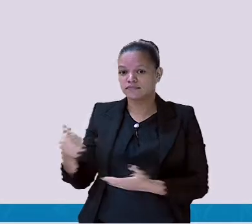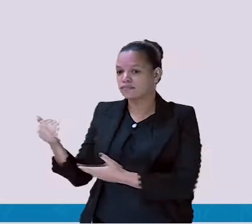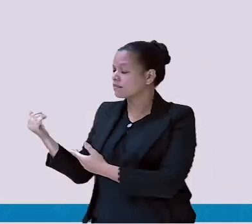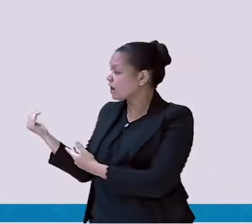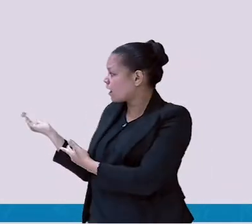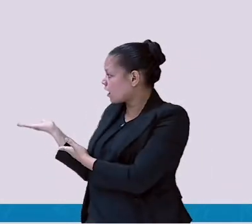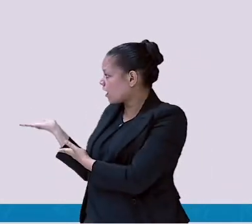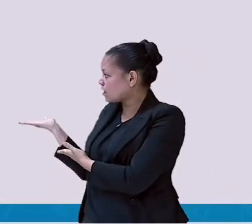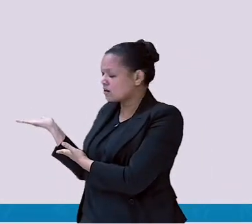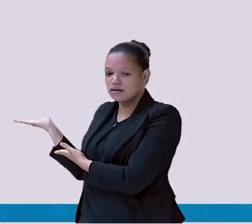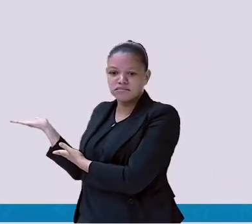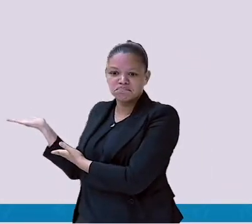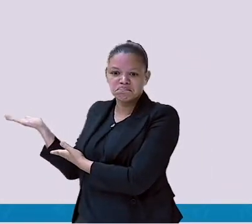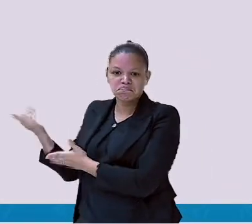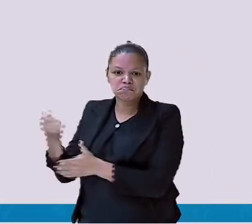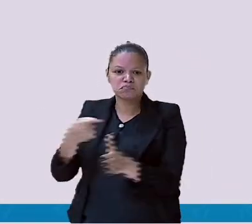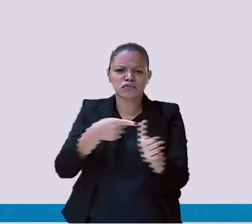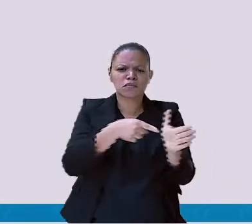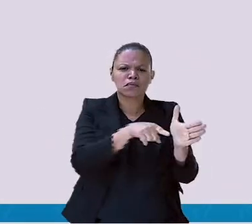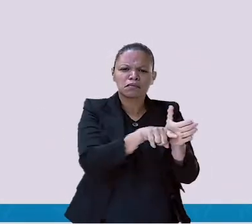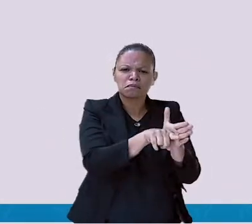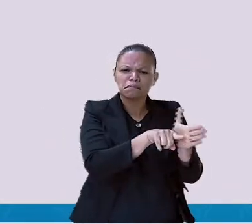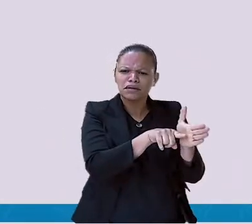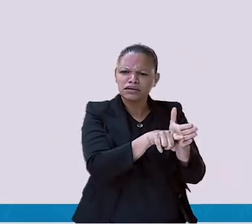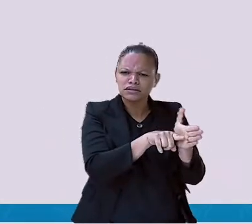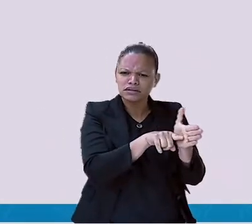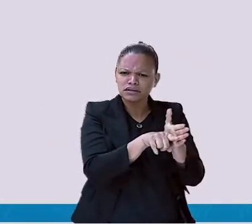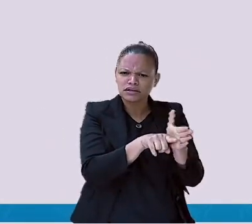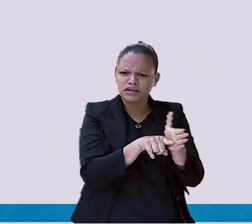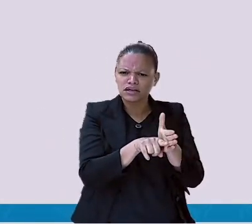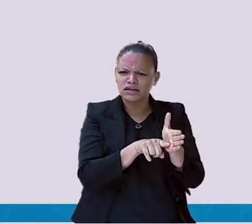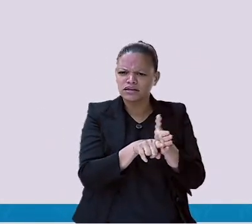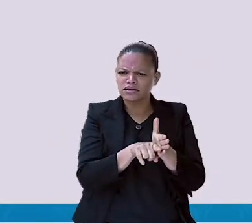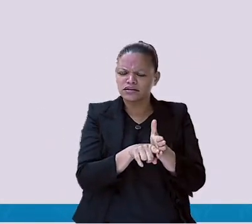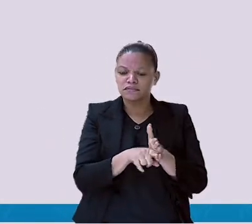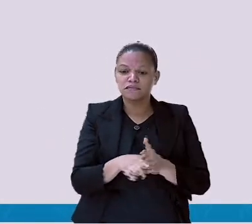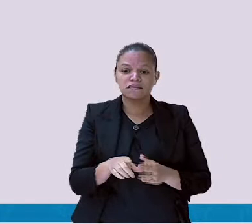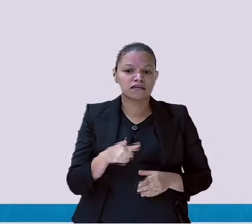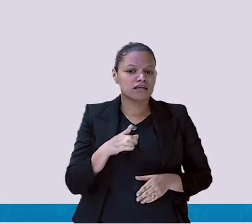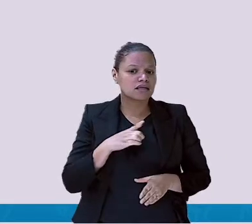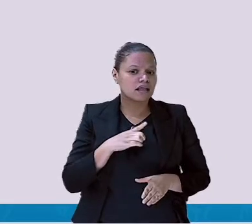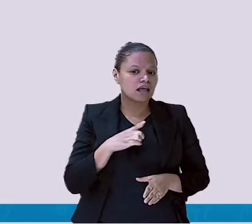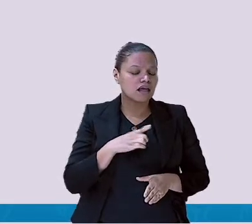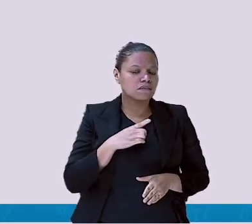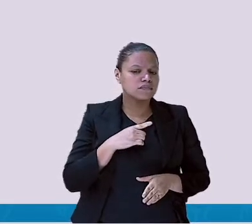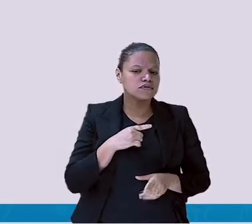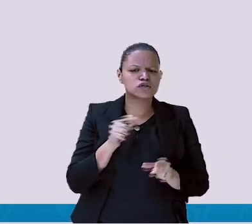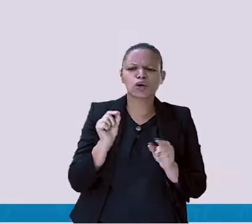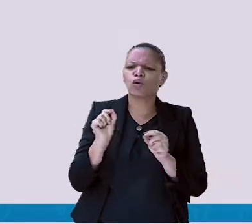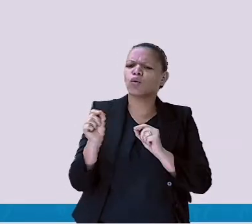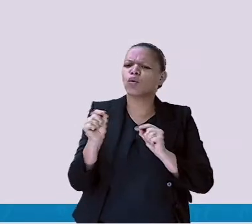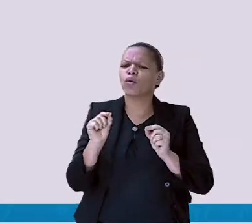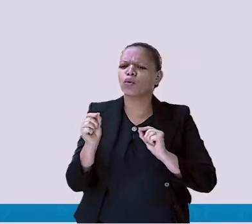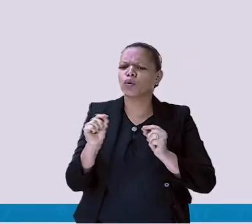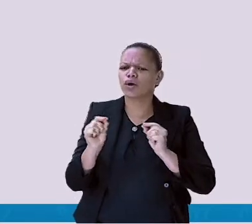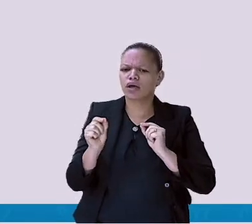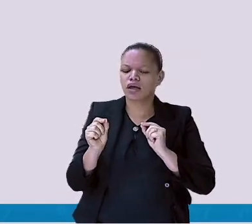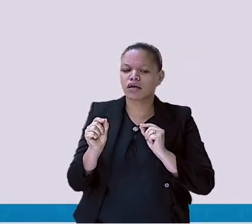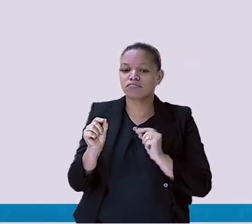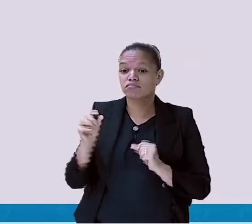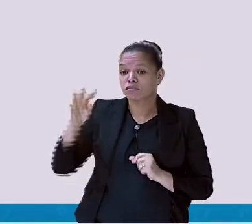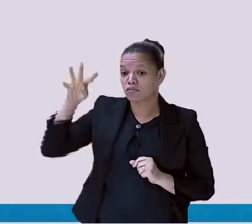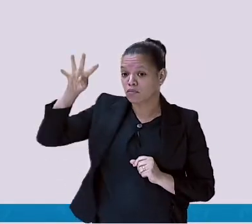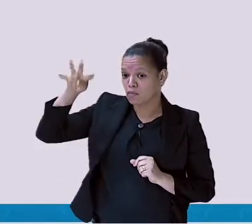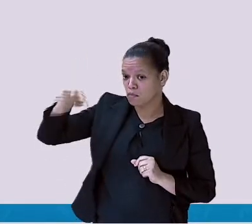de preferência em um papel, você conseguiria entender, sim, mas quando ela é